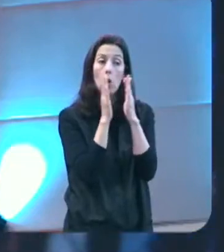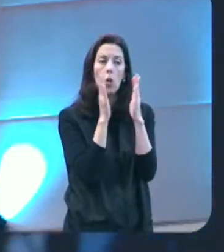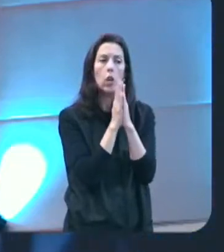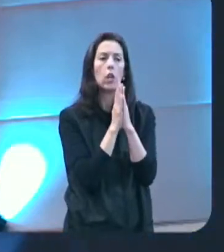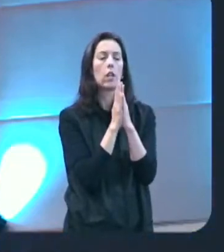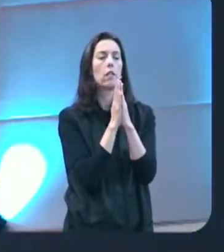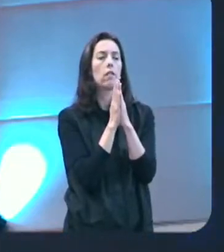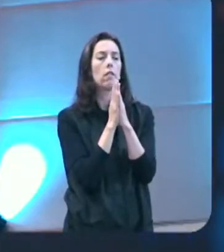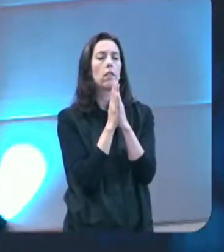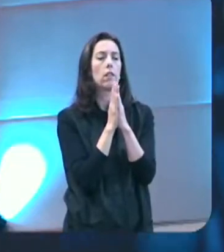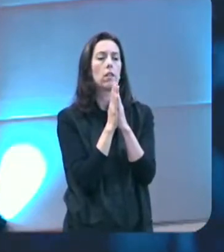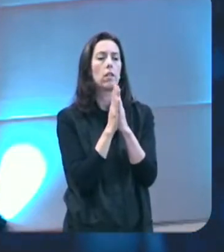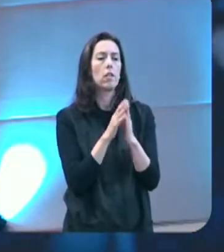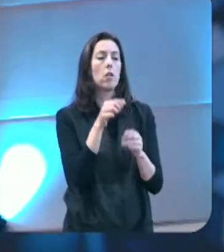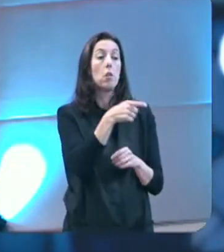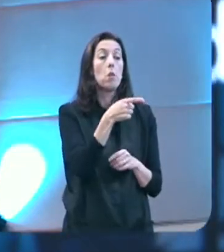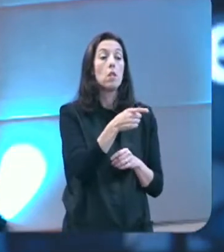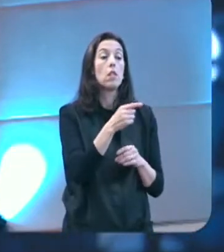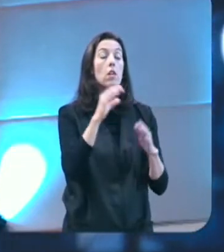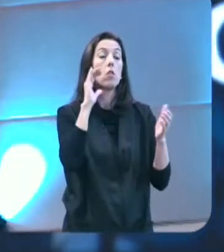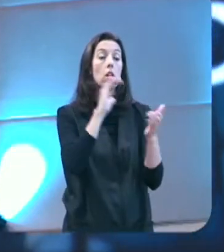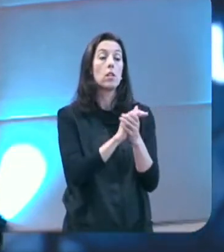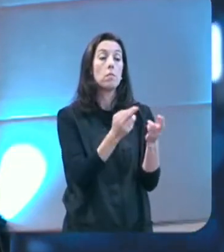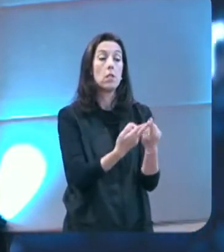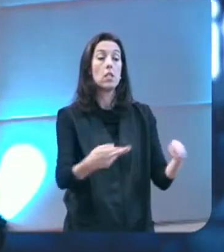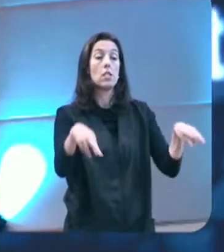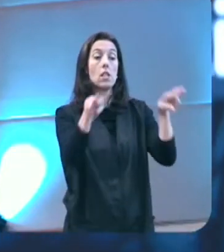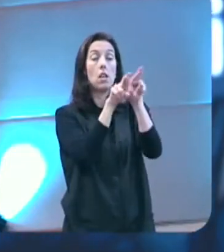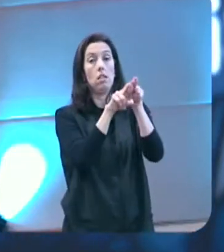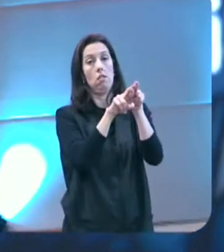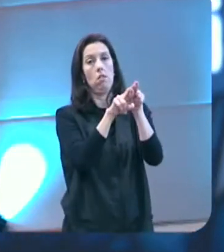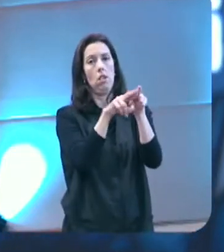para que o teu casamento seja restaurado.